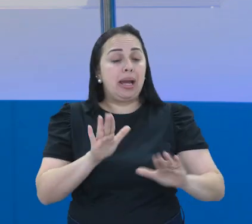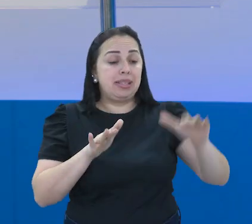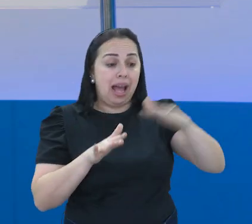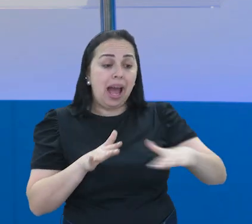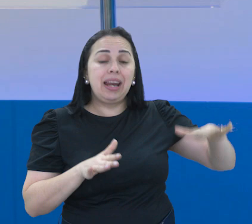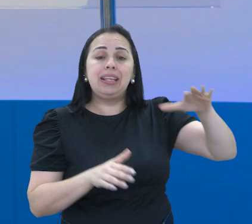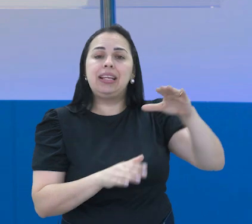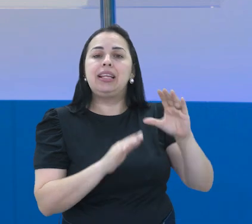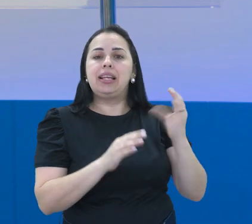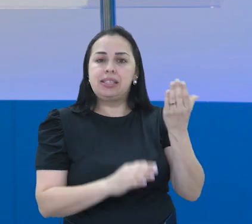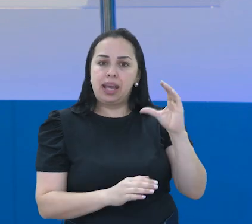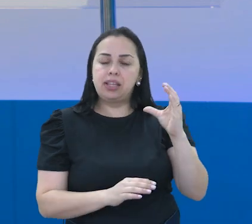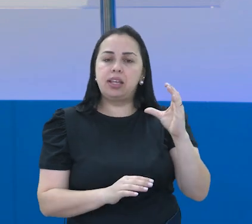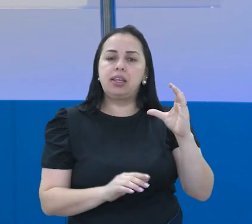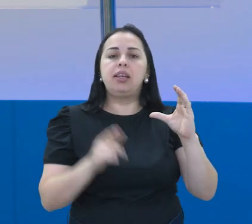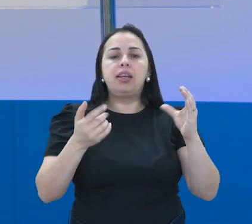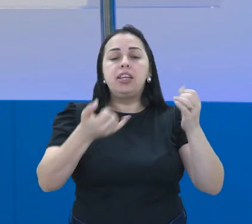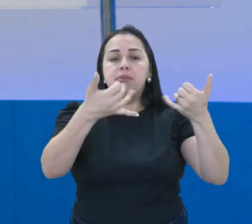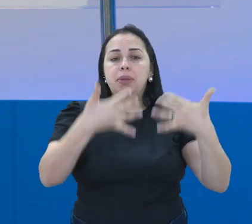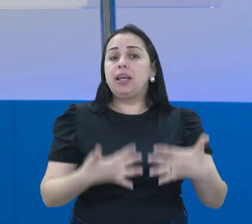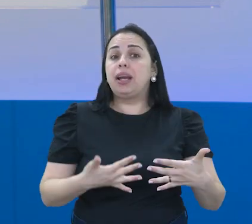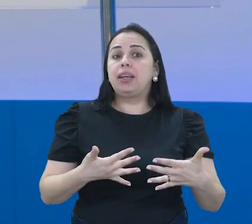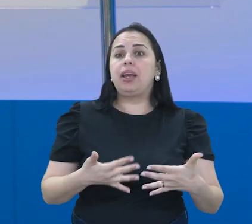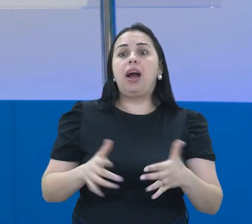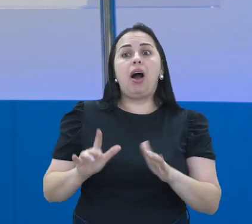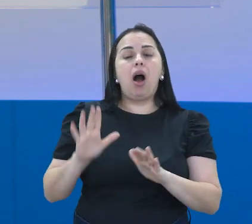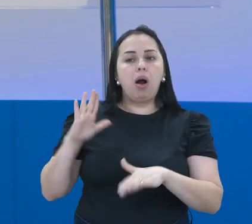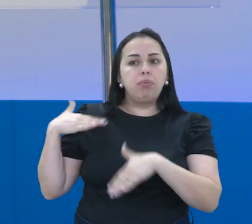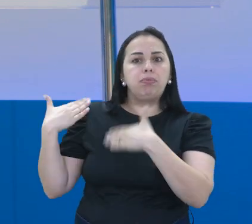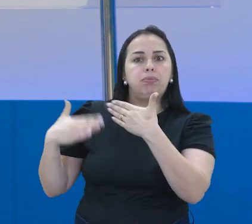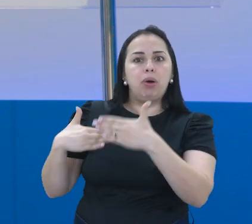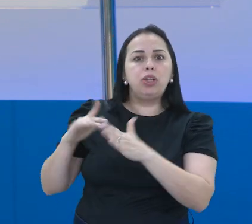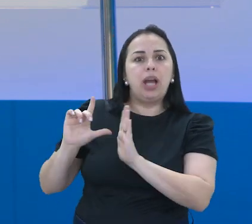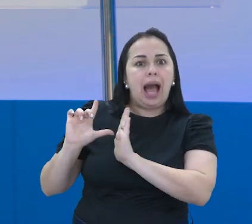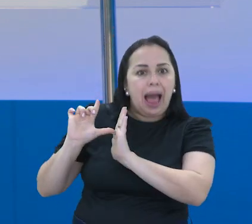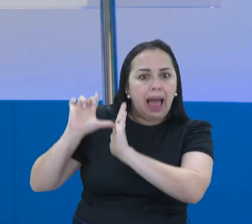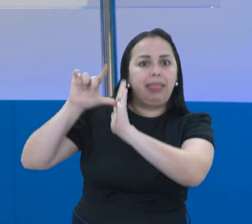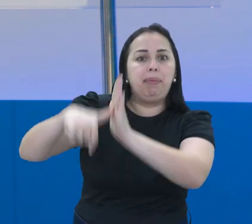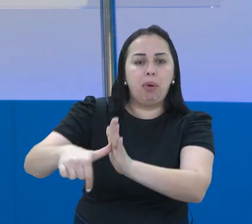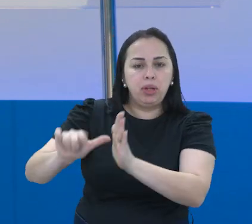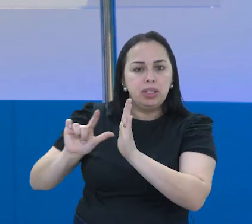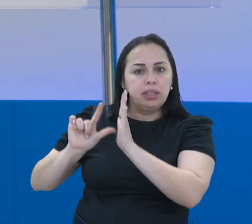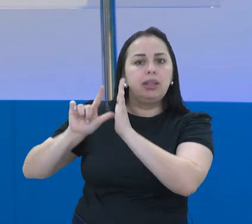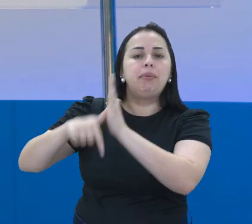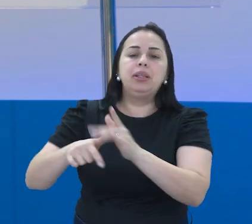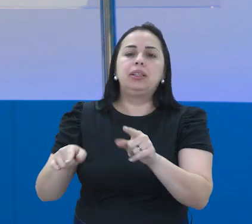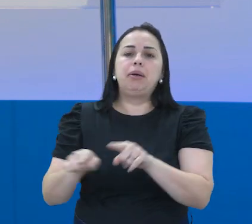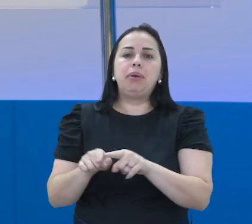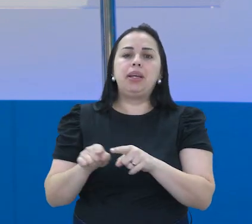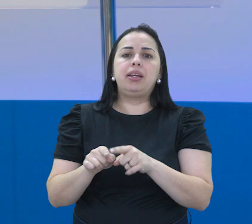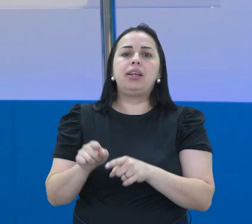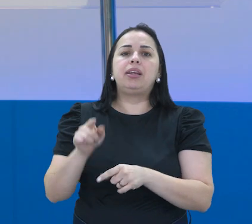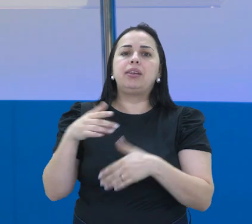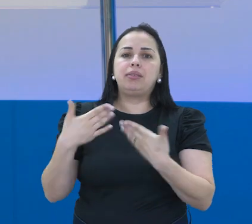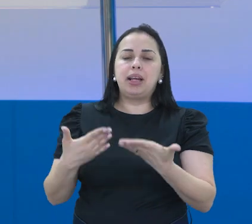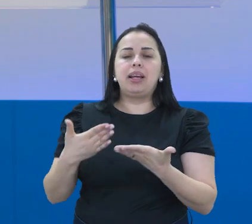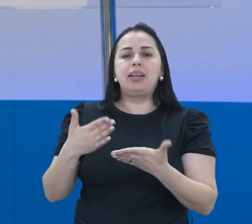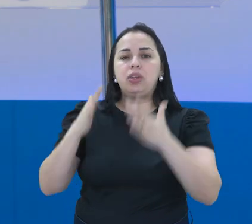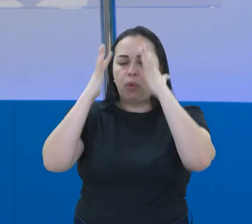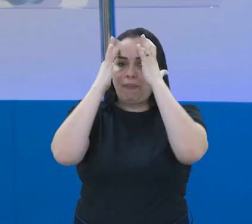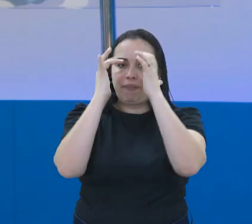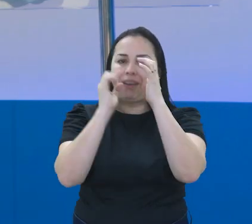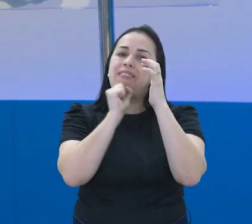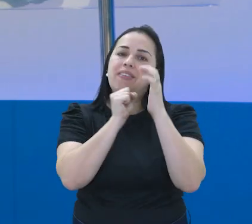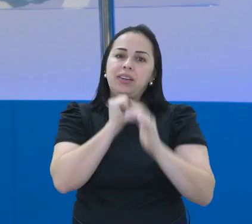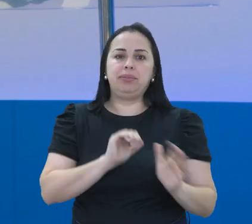ciência já sabe que algumas medidas podem ajudar a retardar o aparecimento da doença e também o